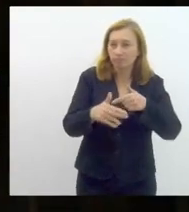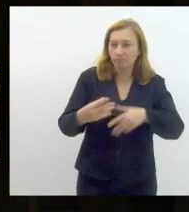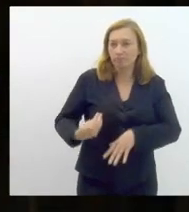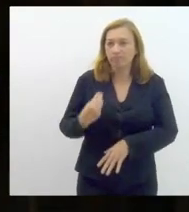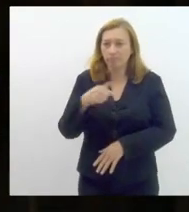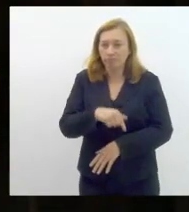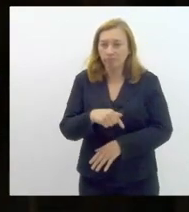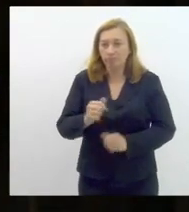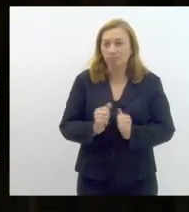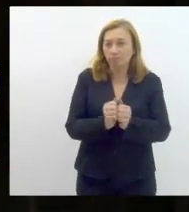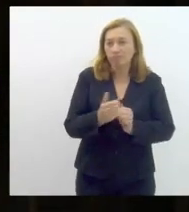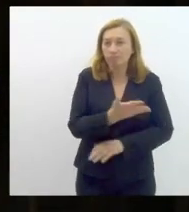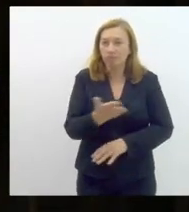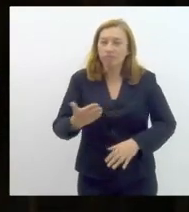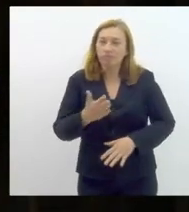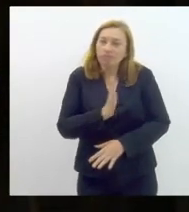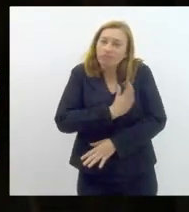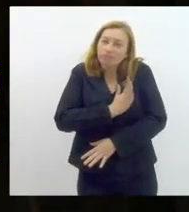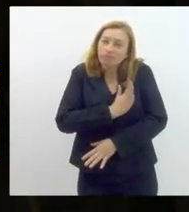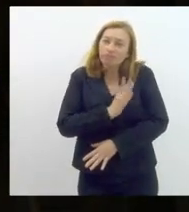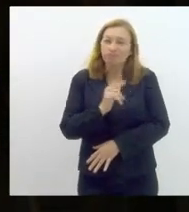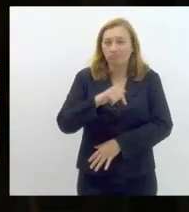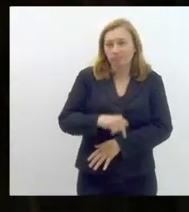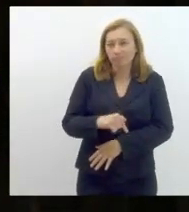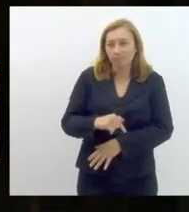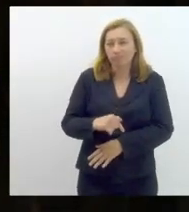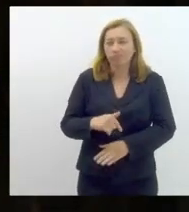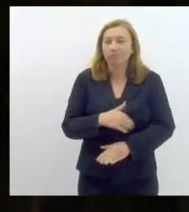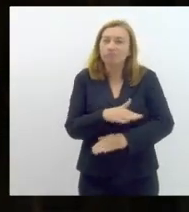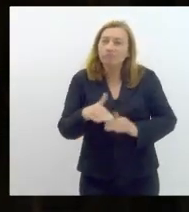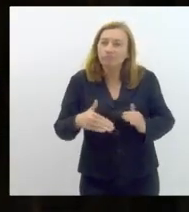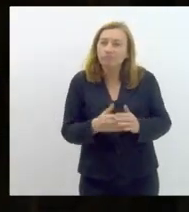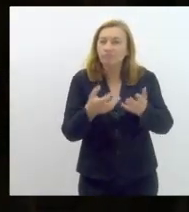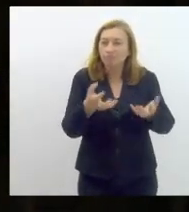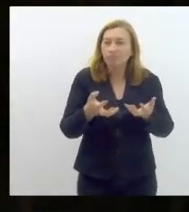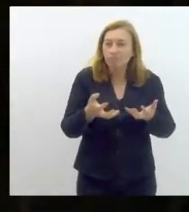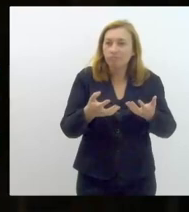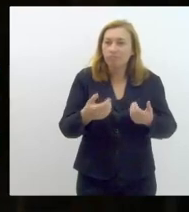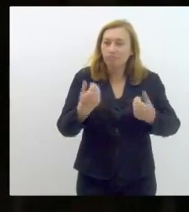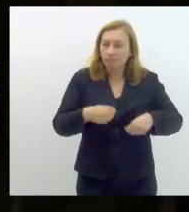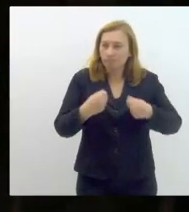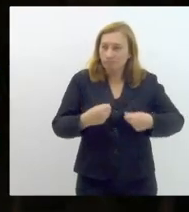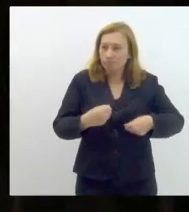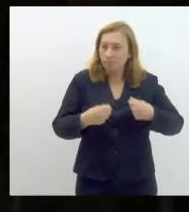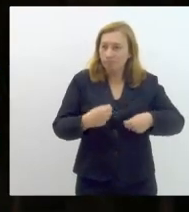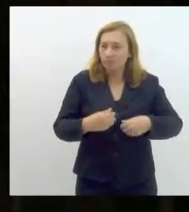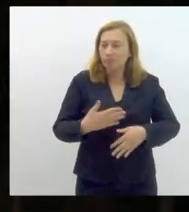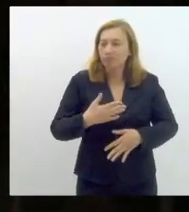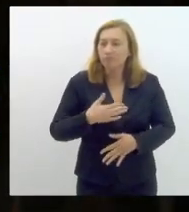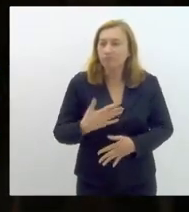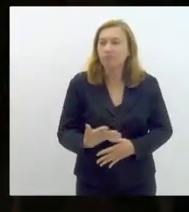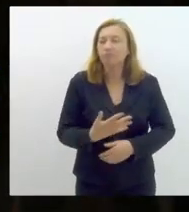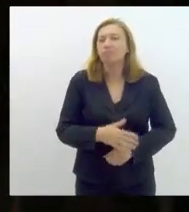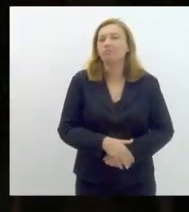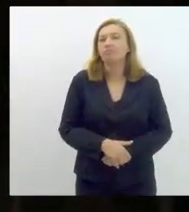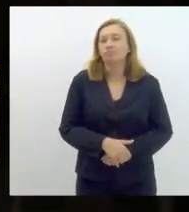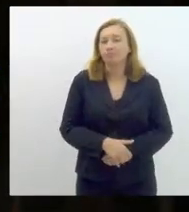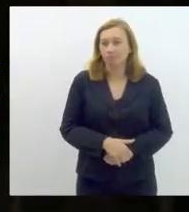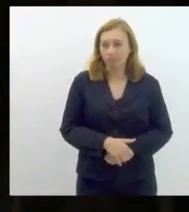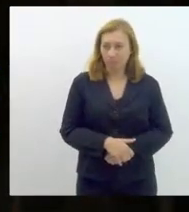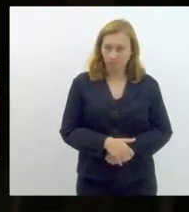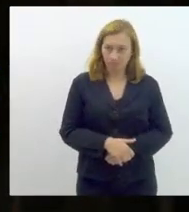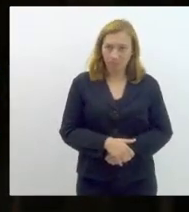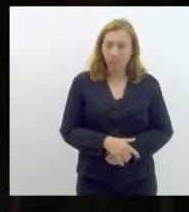aqui com vocês. Mas só que o meu coração está aqui, né? Todo mundo que quiser, que precisar de mim, sempre sabe onde me encontrar. O